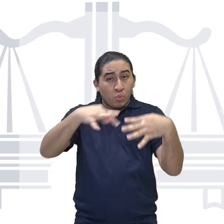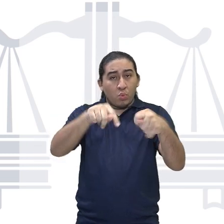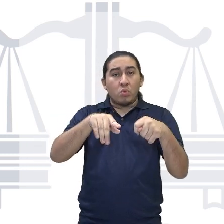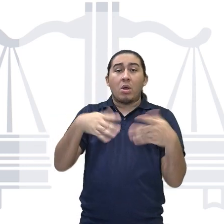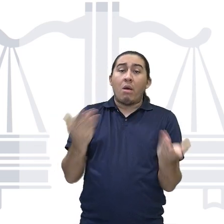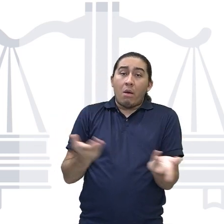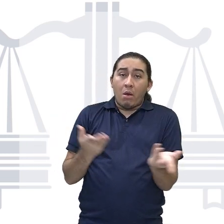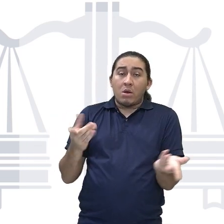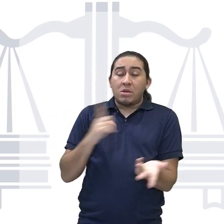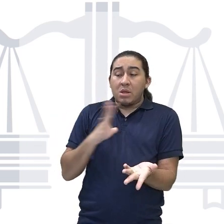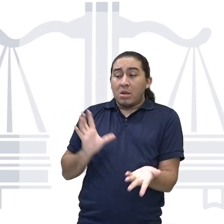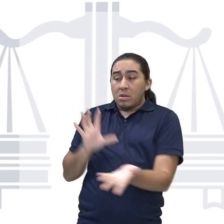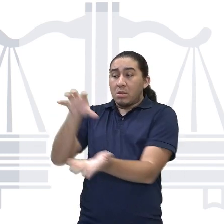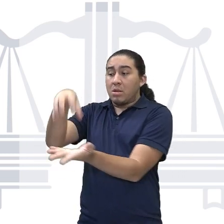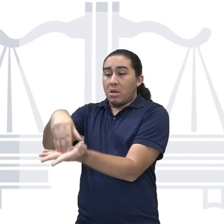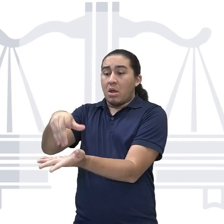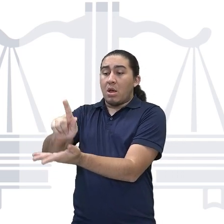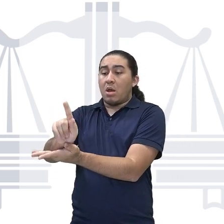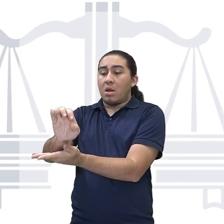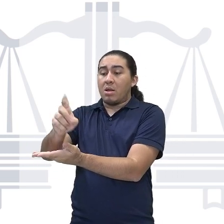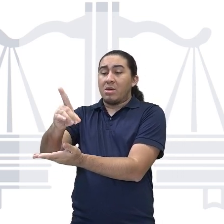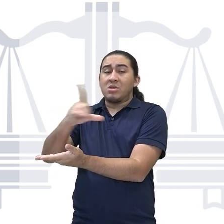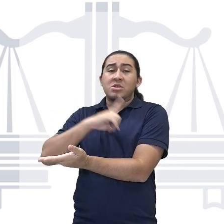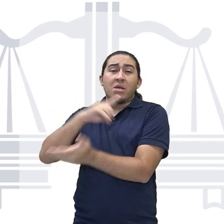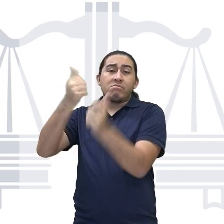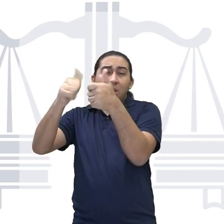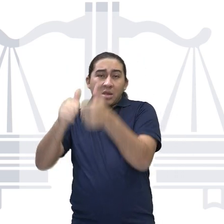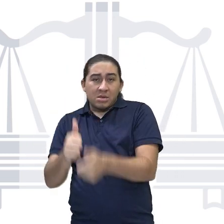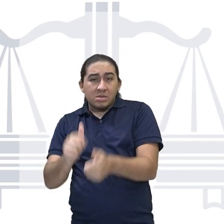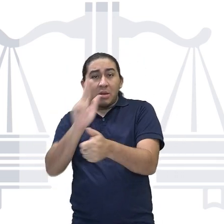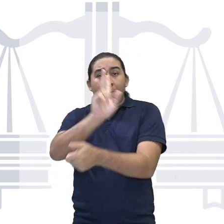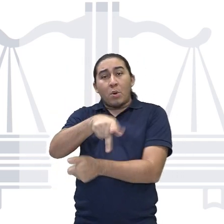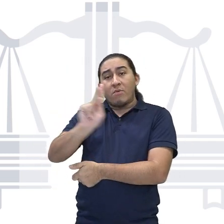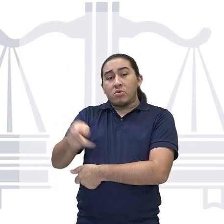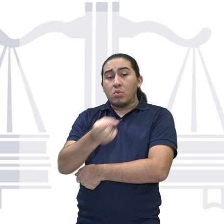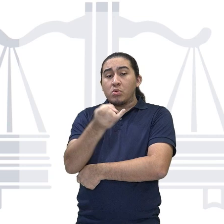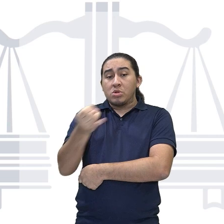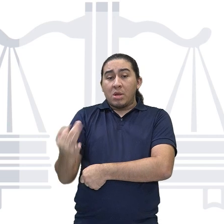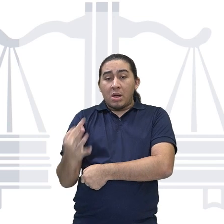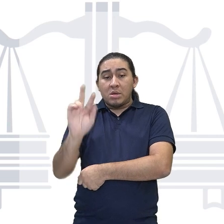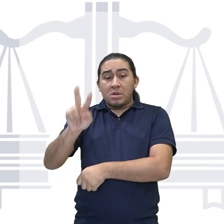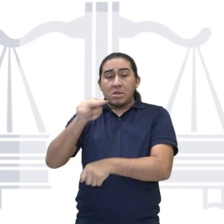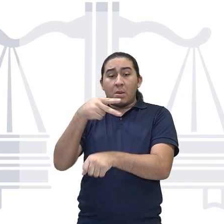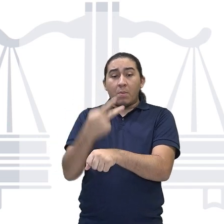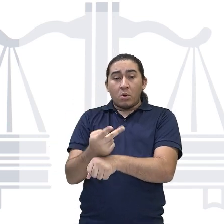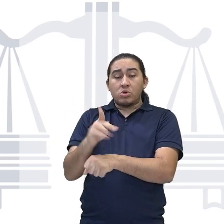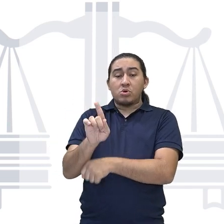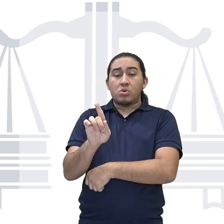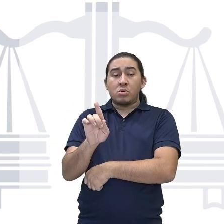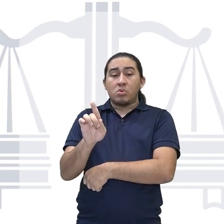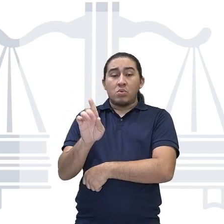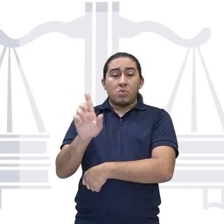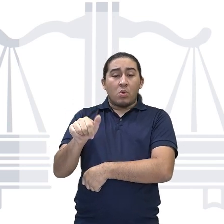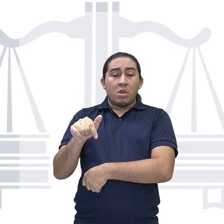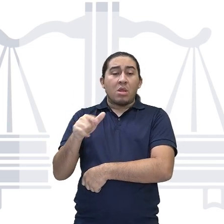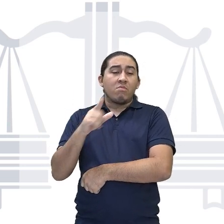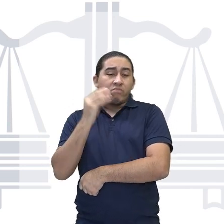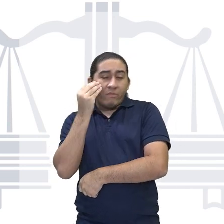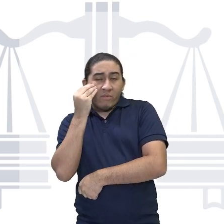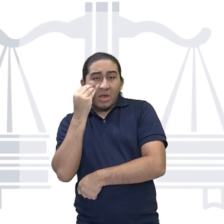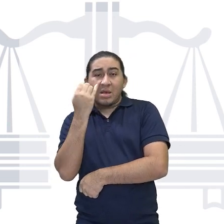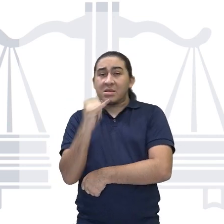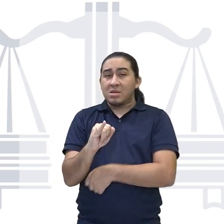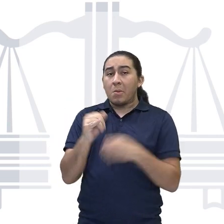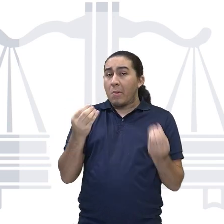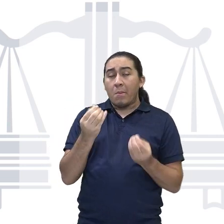secretaria com a HAS a questão dos professores, volta a se verificar com o DELOG a questão do transporte dos